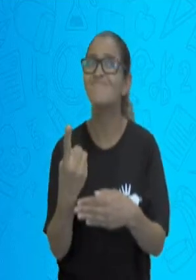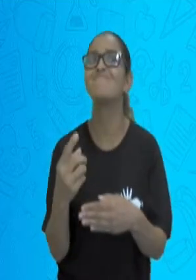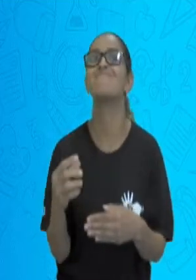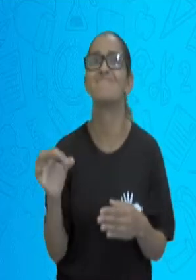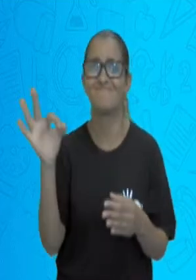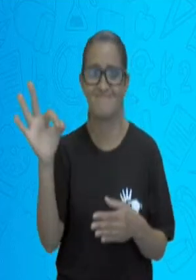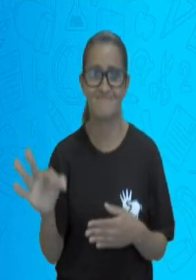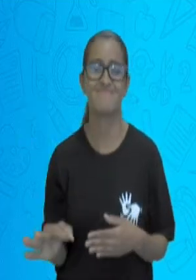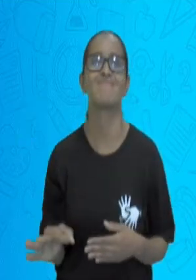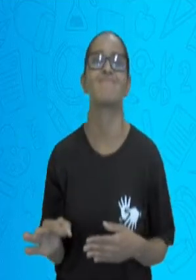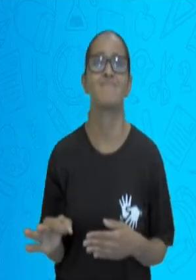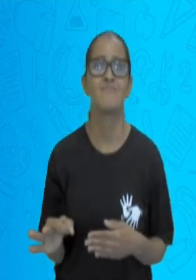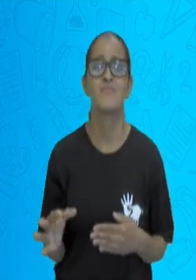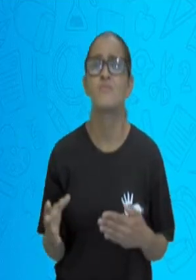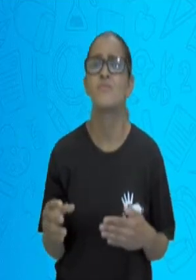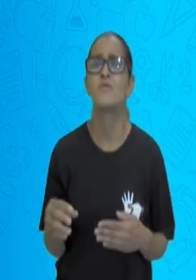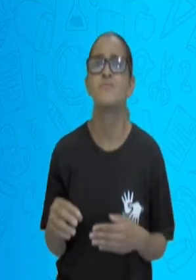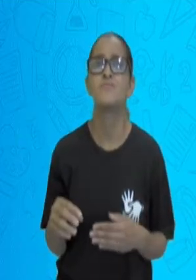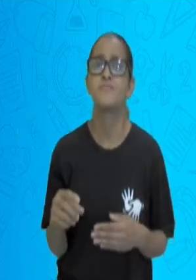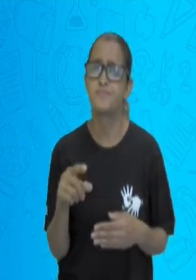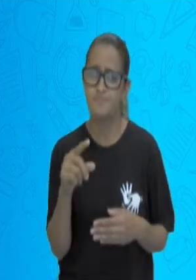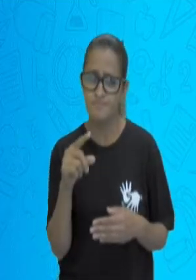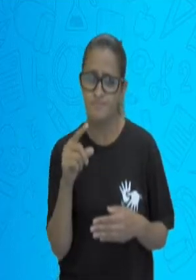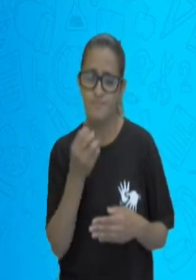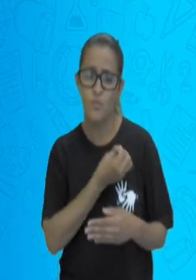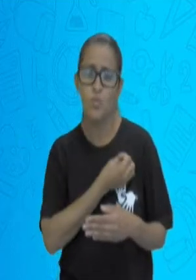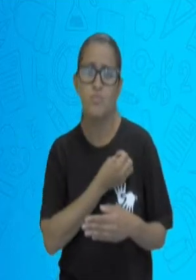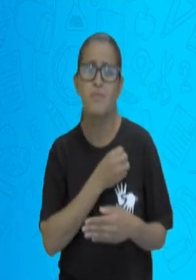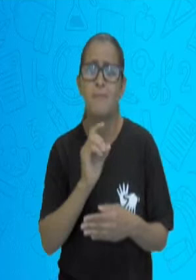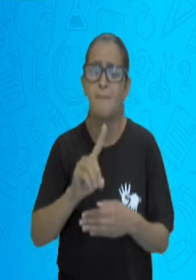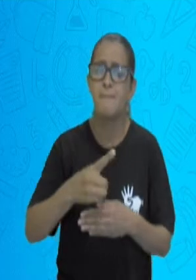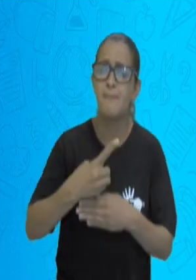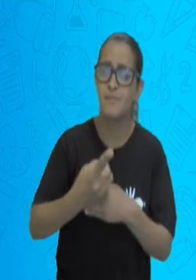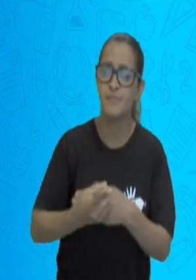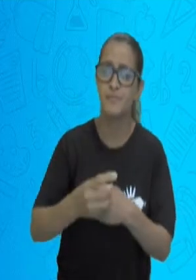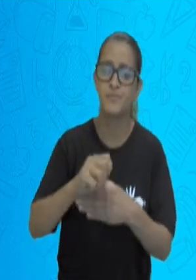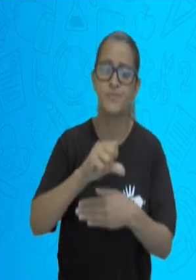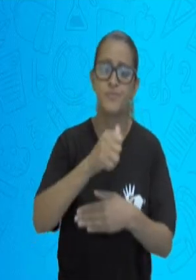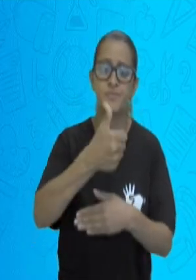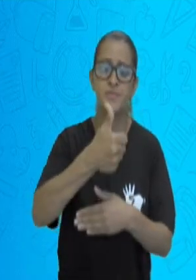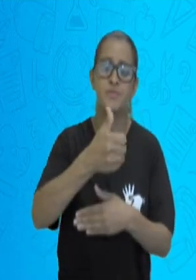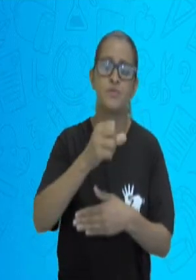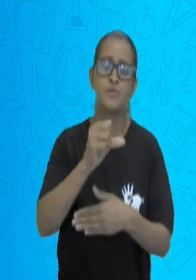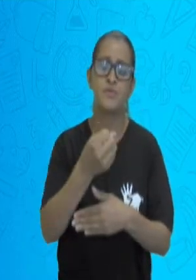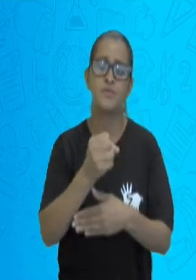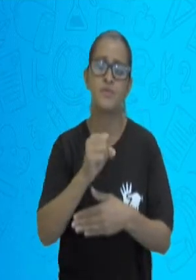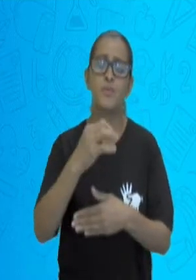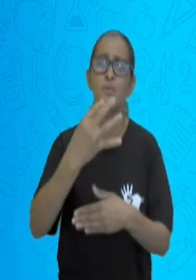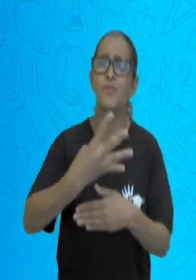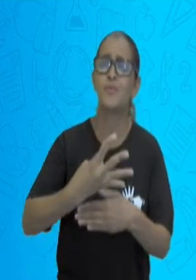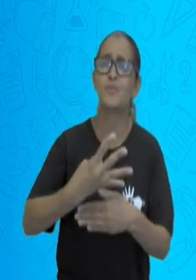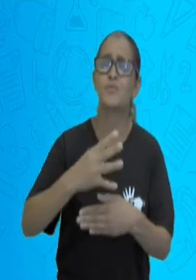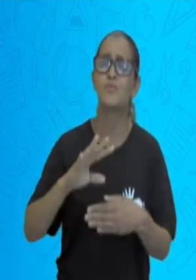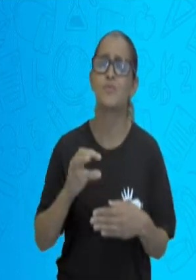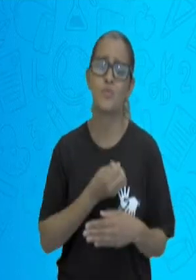501. O próximo número que vem depois do 184,